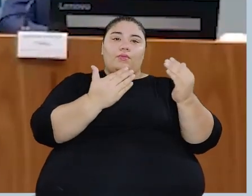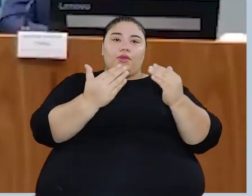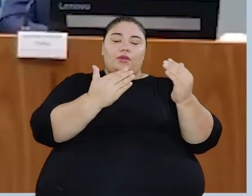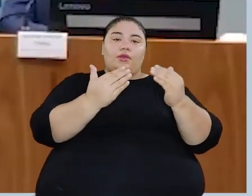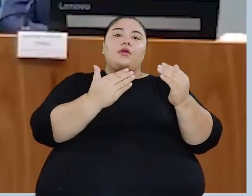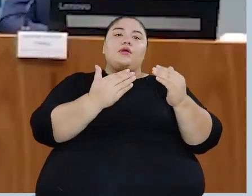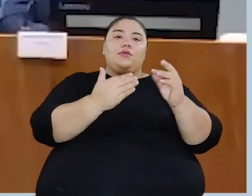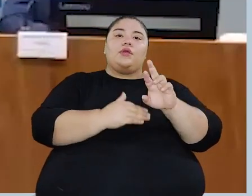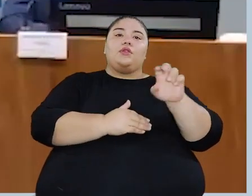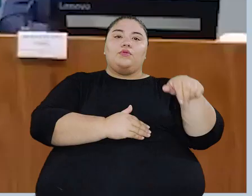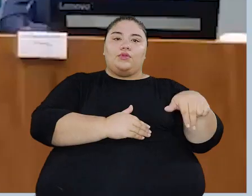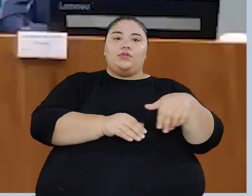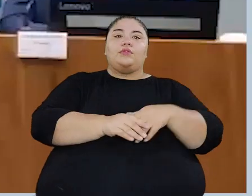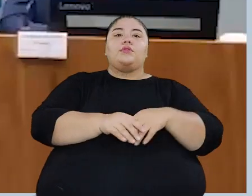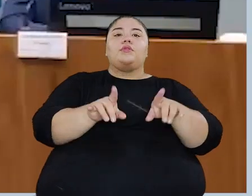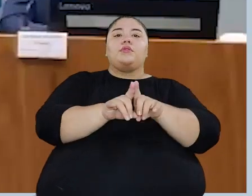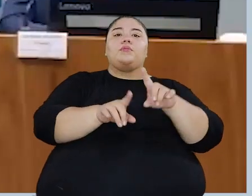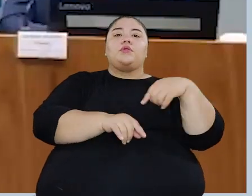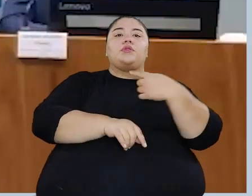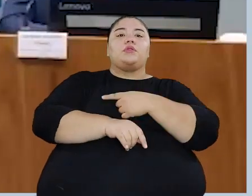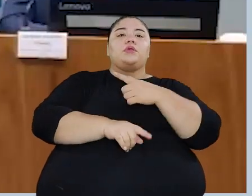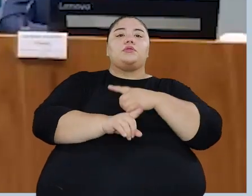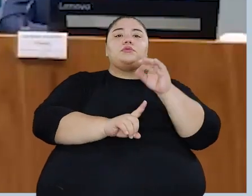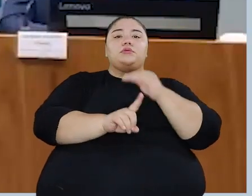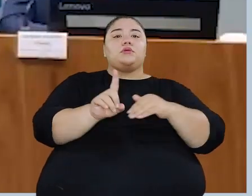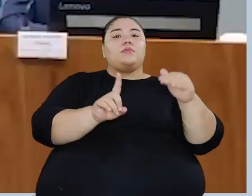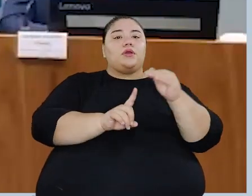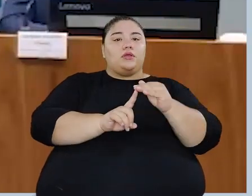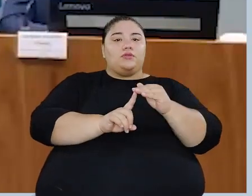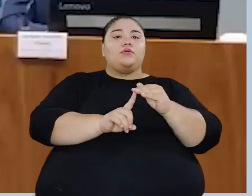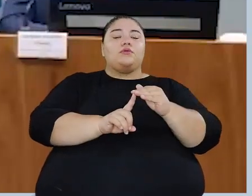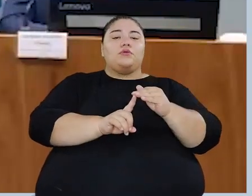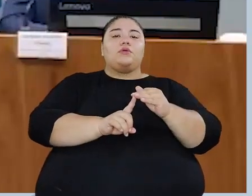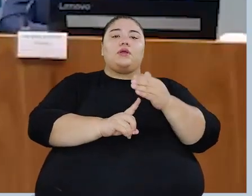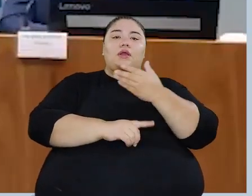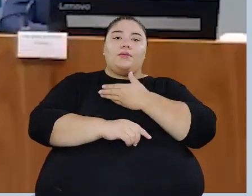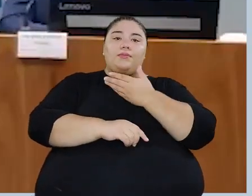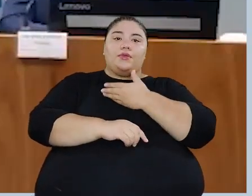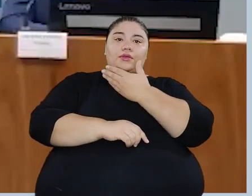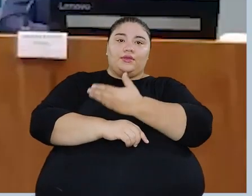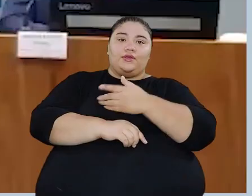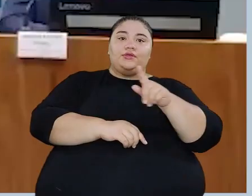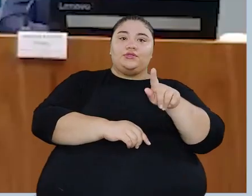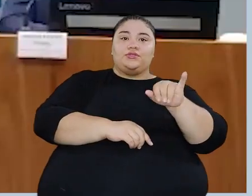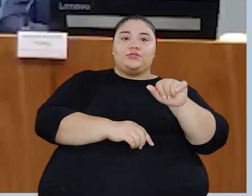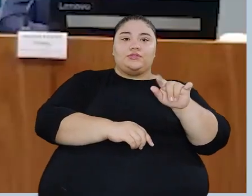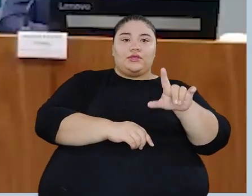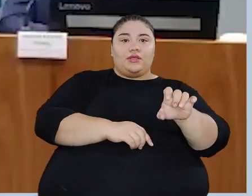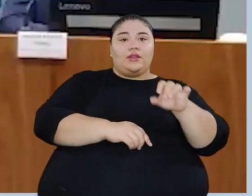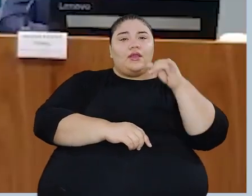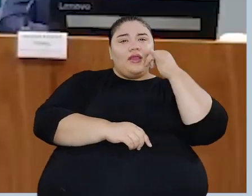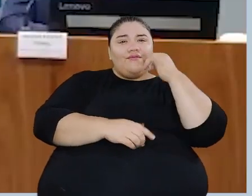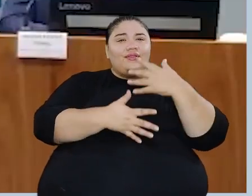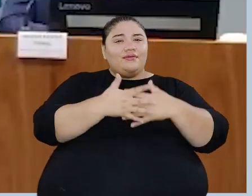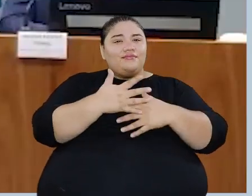Unido. Também temos aqui a desembargadora, a querida desembargadora, amiga Gisele França. E, sem delongas, eu vou